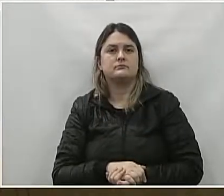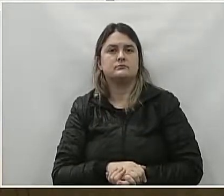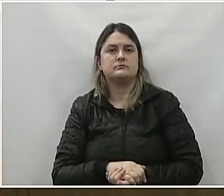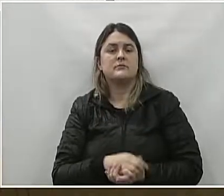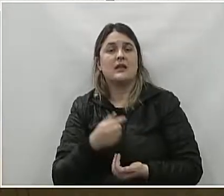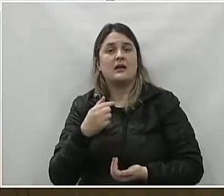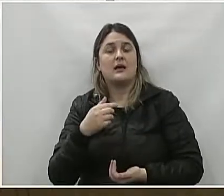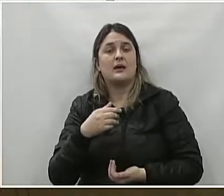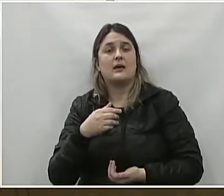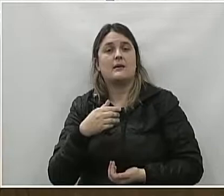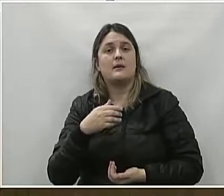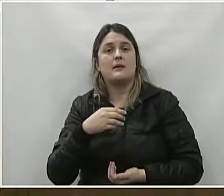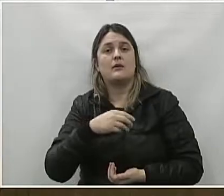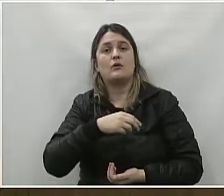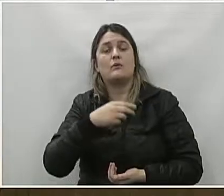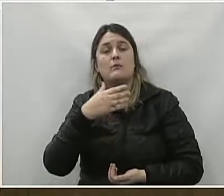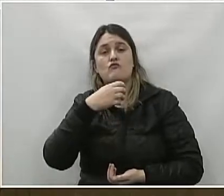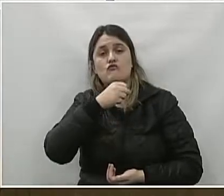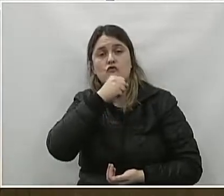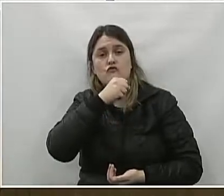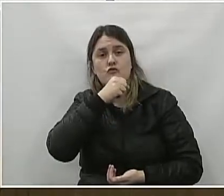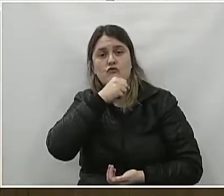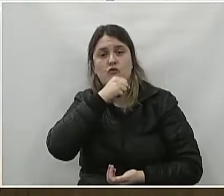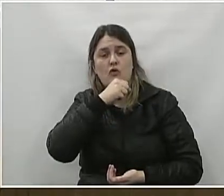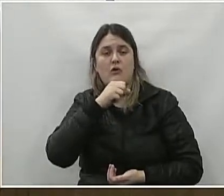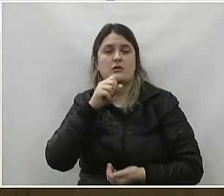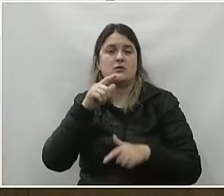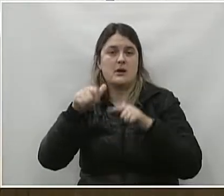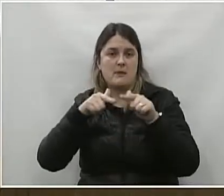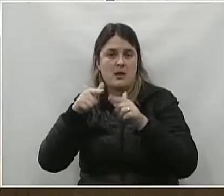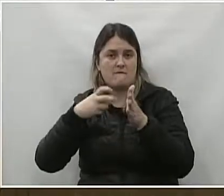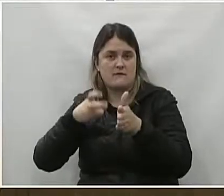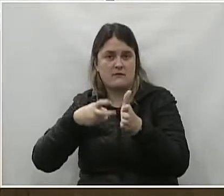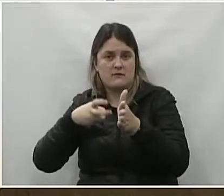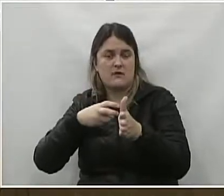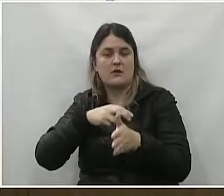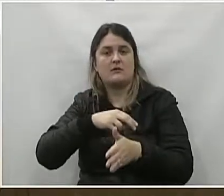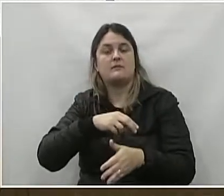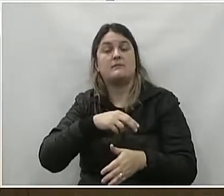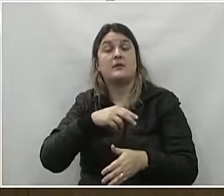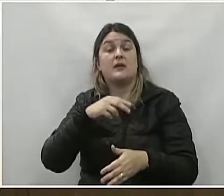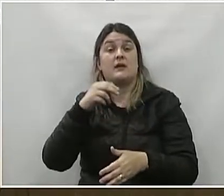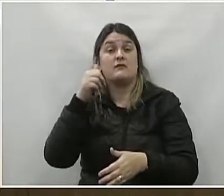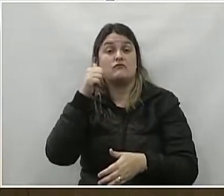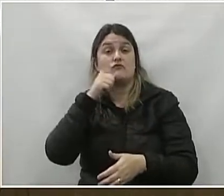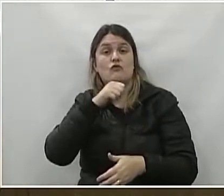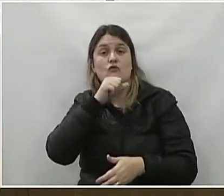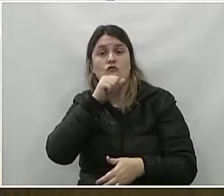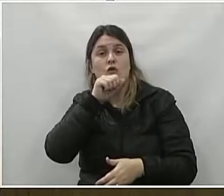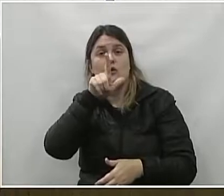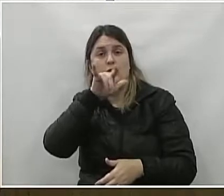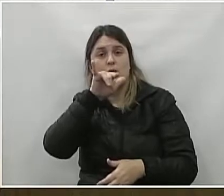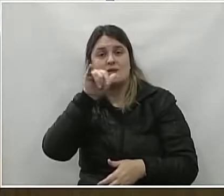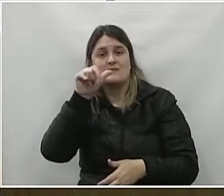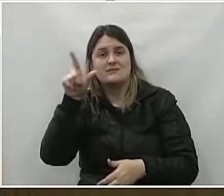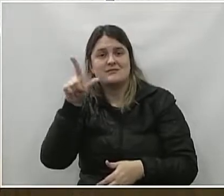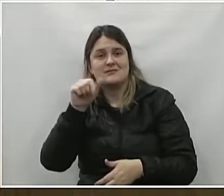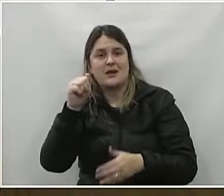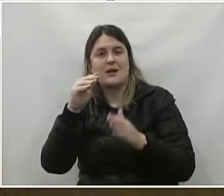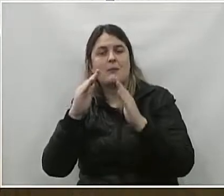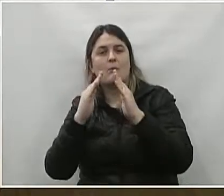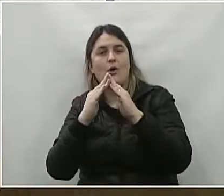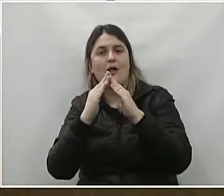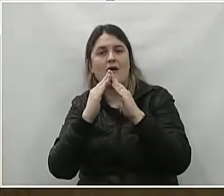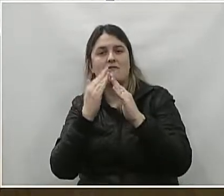onde eu sou neto de ferroviário. A minha avó, a dona Luísa, ela morava na casa ali da rede, aquela casa bem